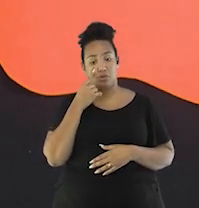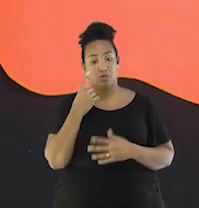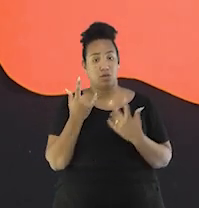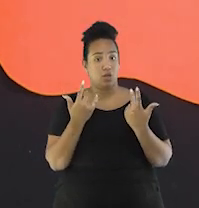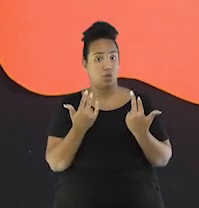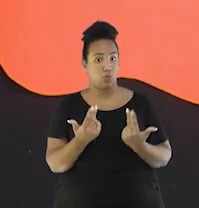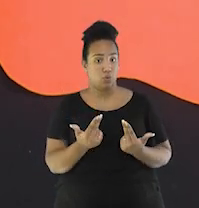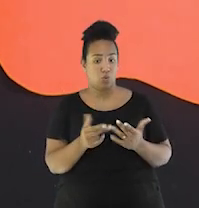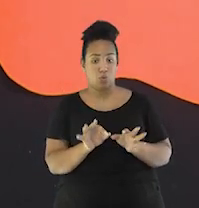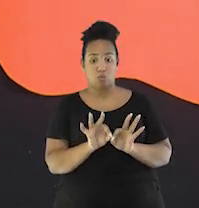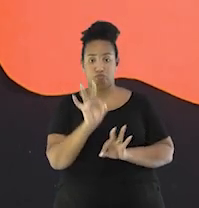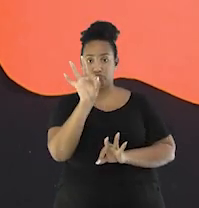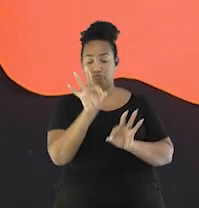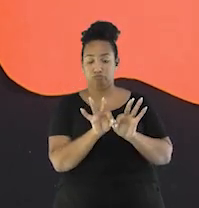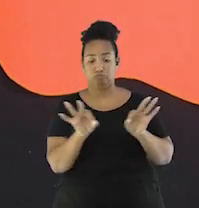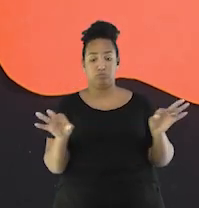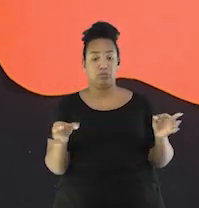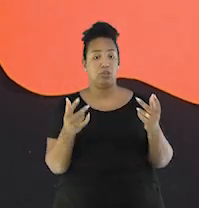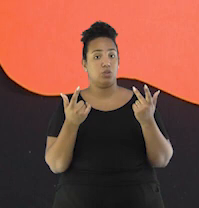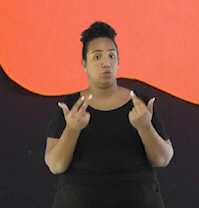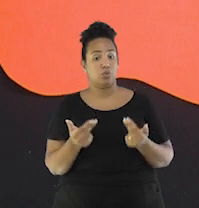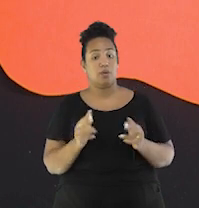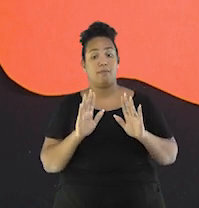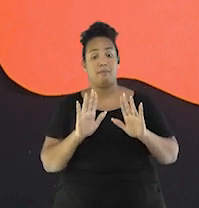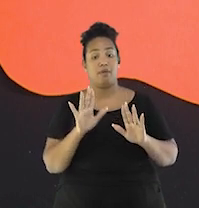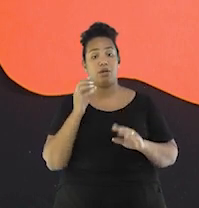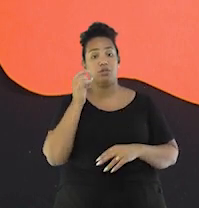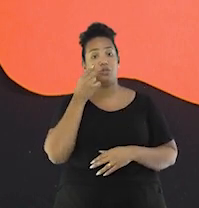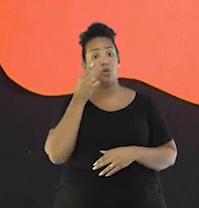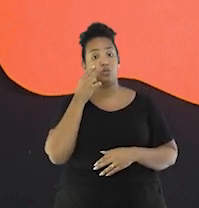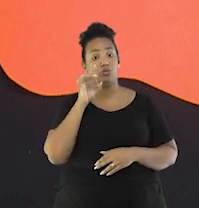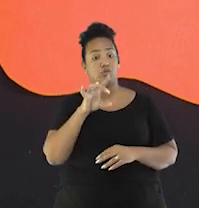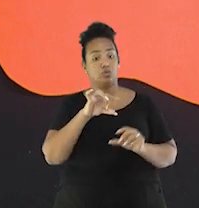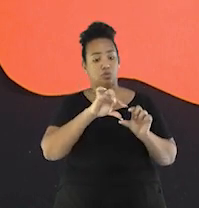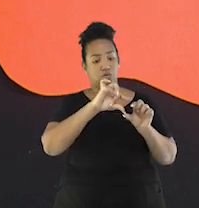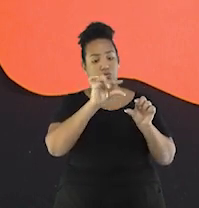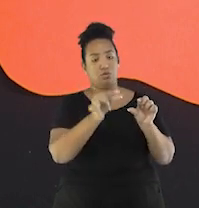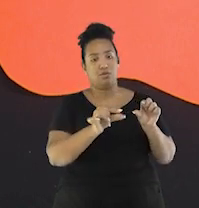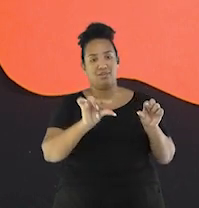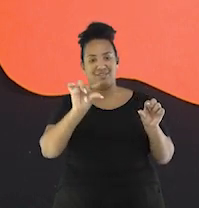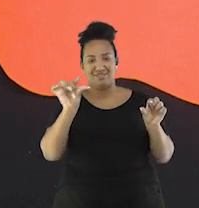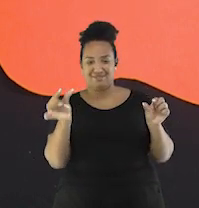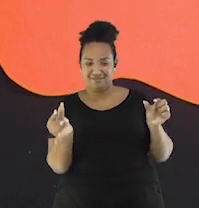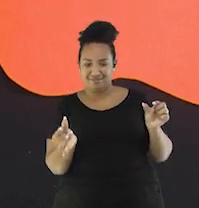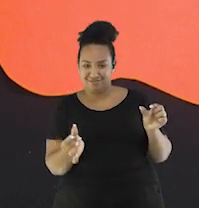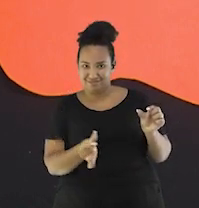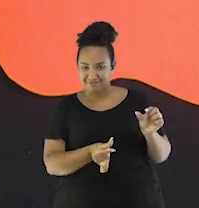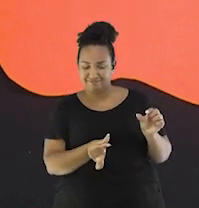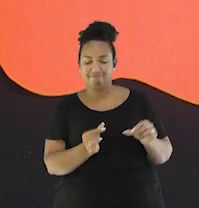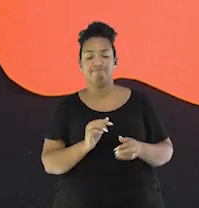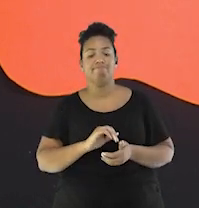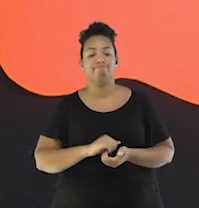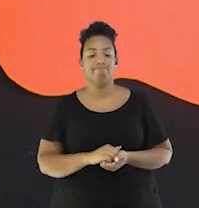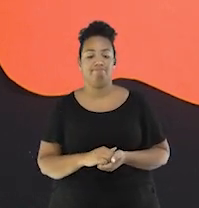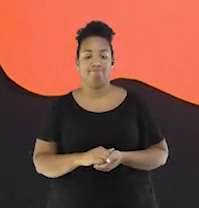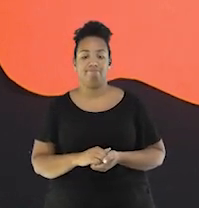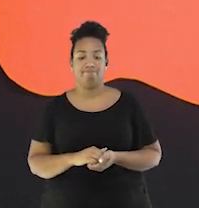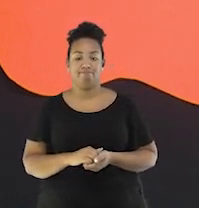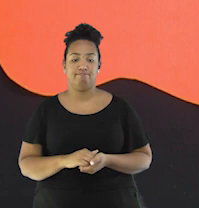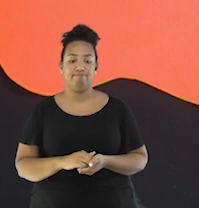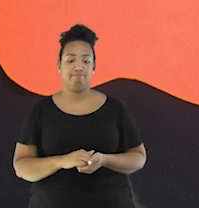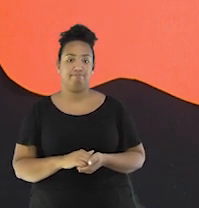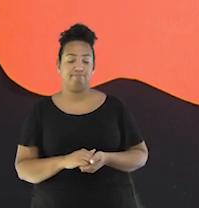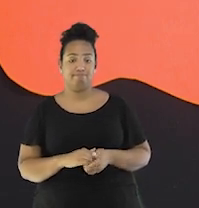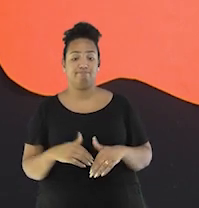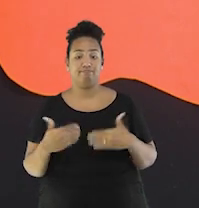com o mesmo tamanho dos outros, só que só as partes de fora. Agora, na mesma ideia,